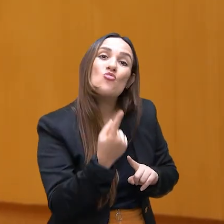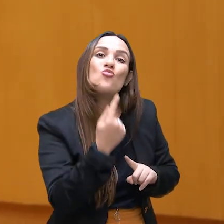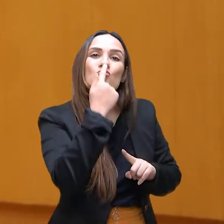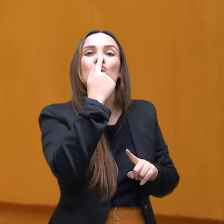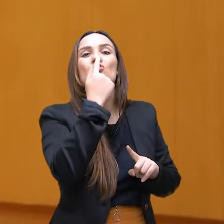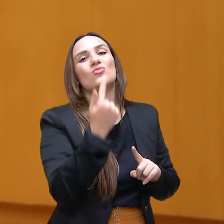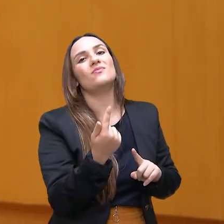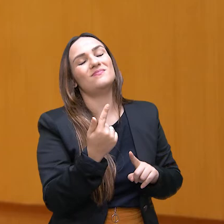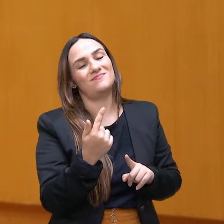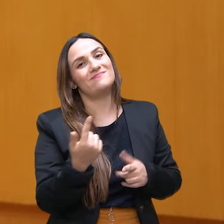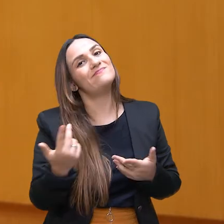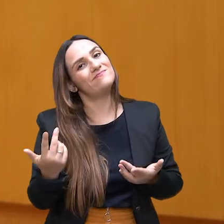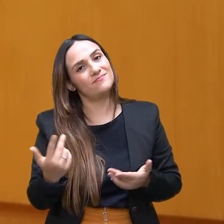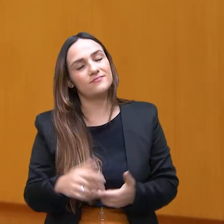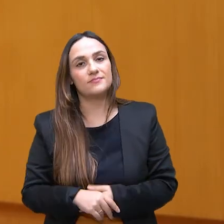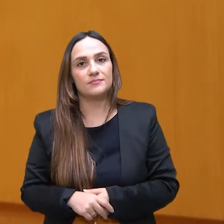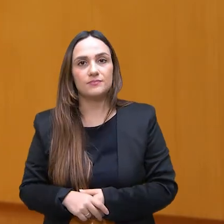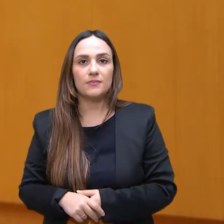mais